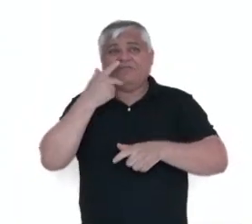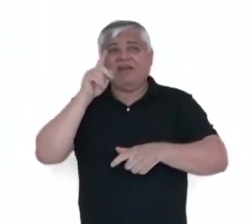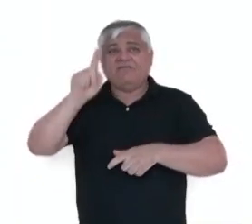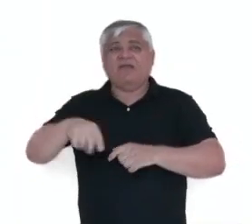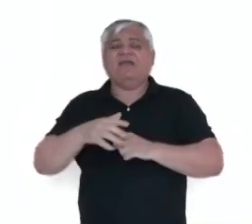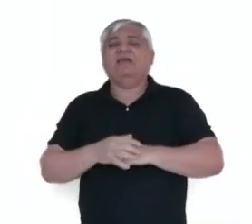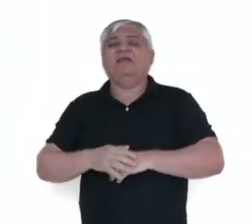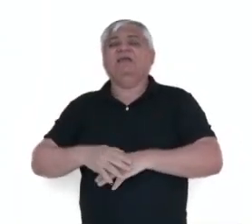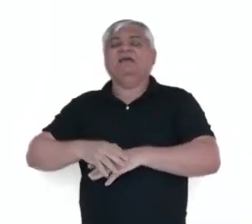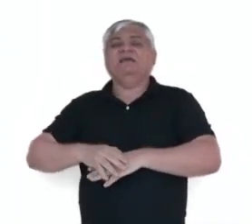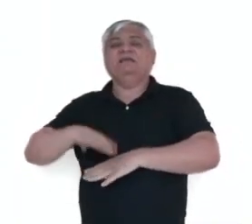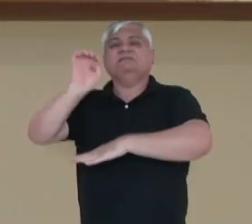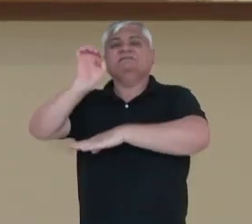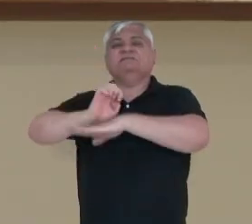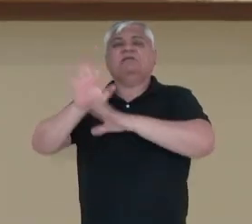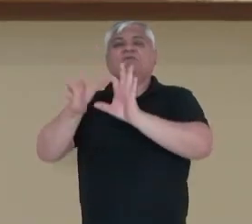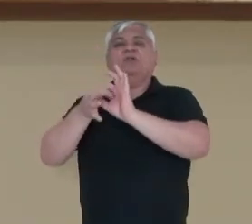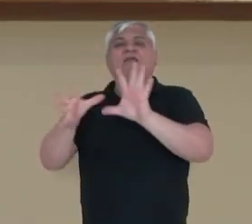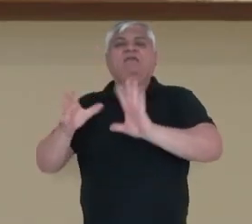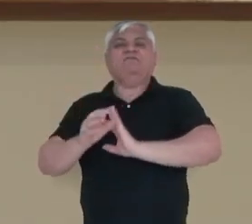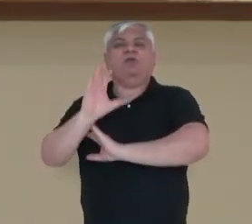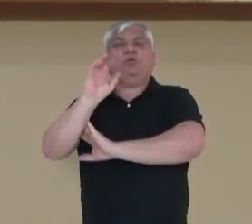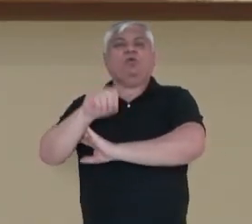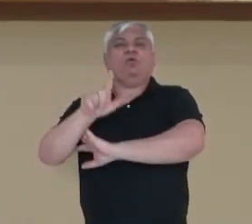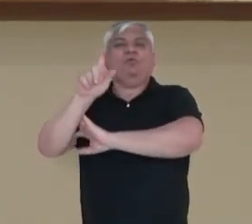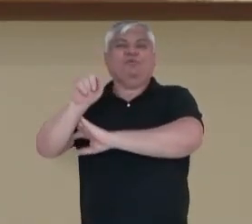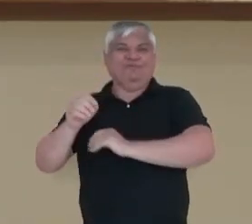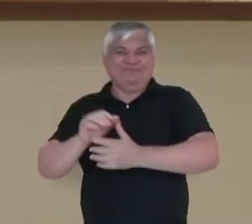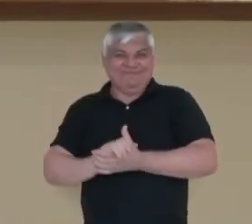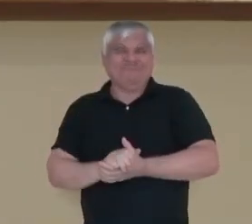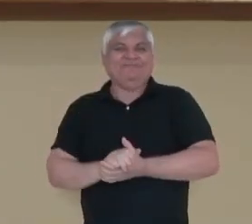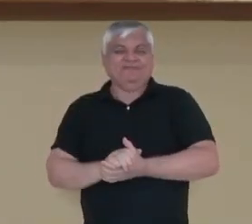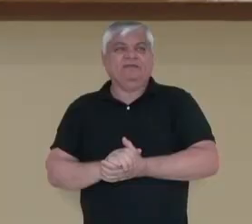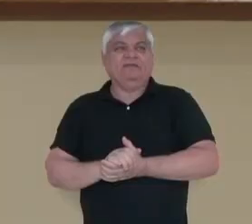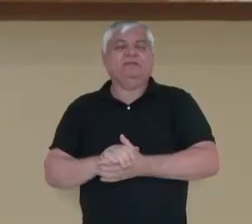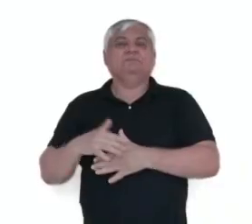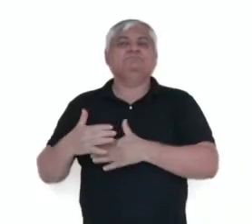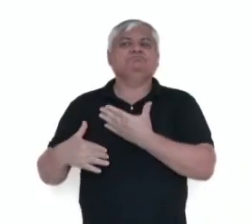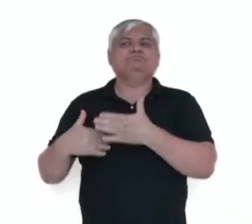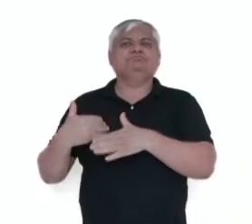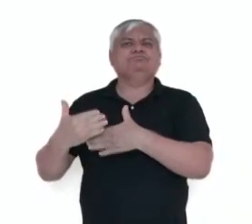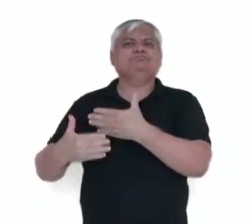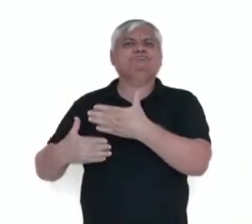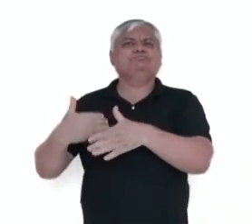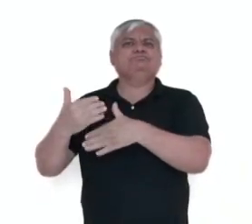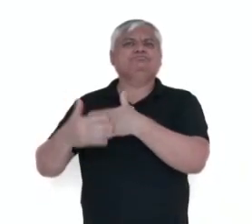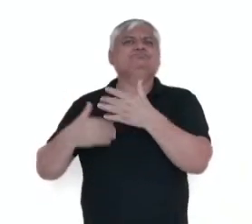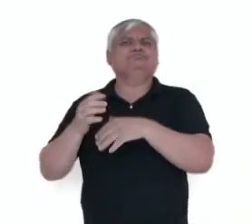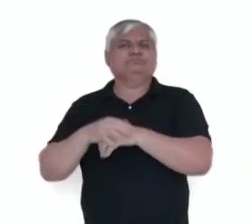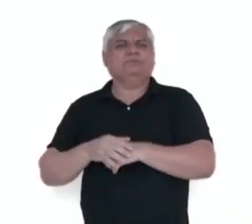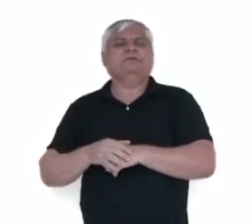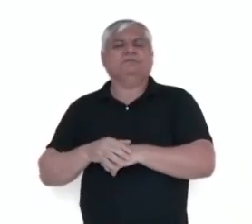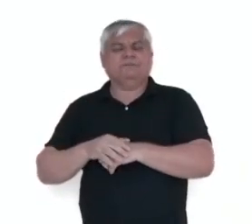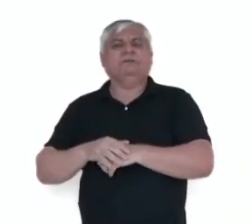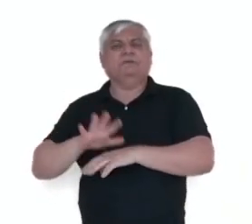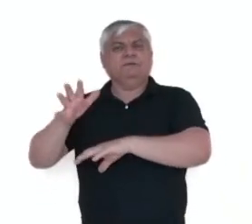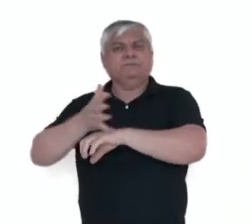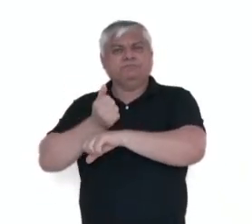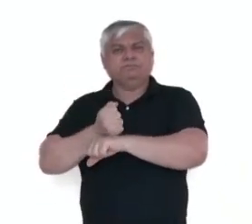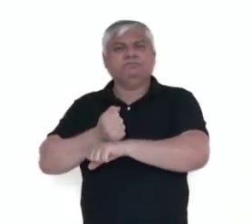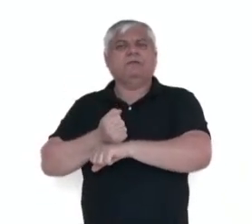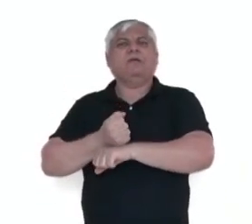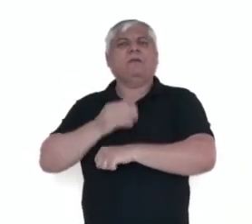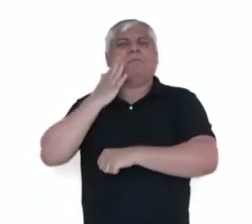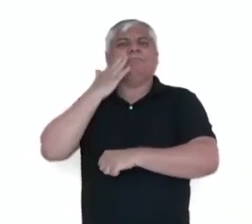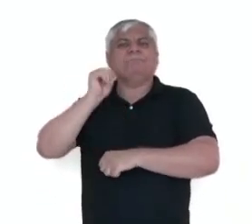de Estado Livre do Congo, né? E que passou a ser administrada pelos colonos belgas nomeados pelo